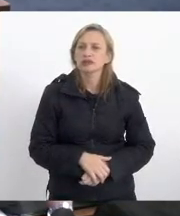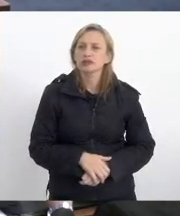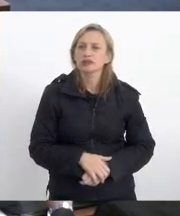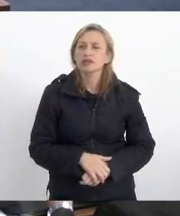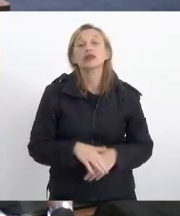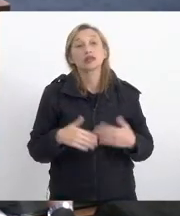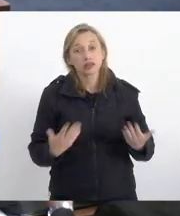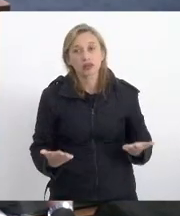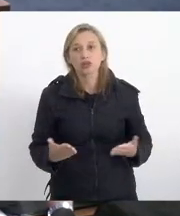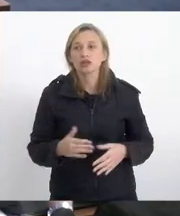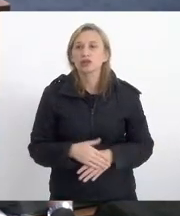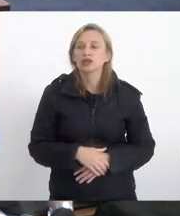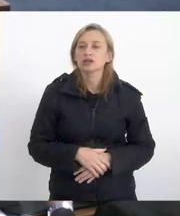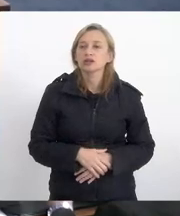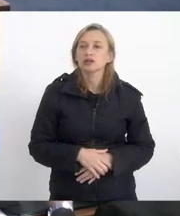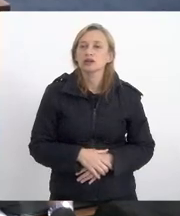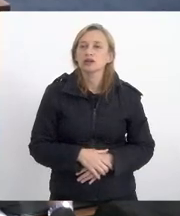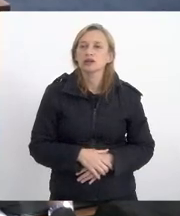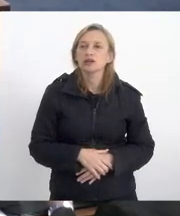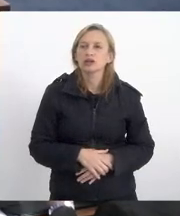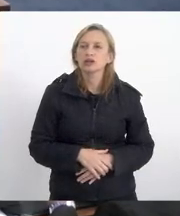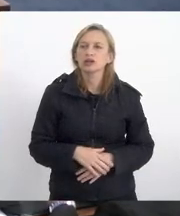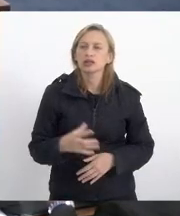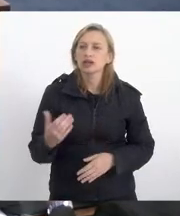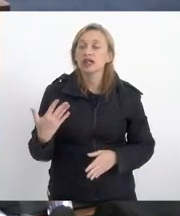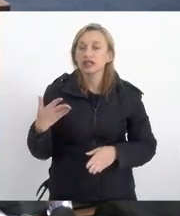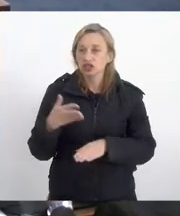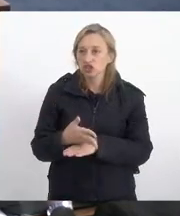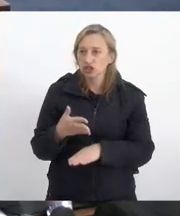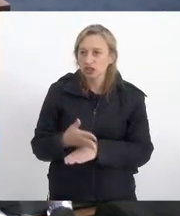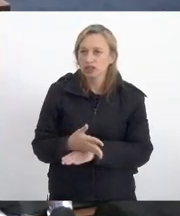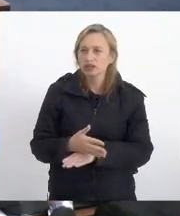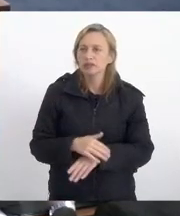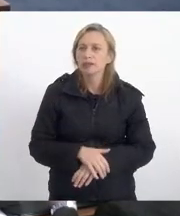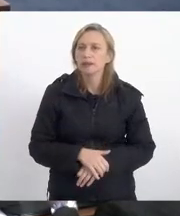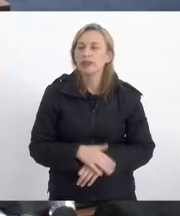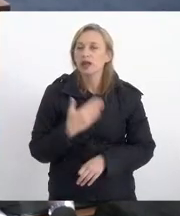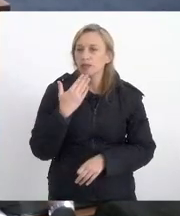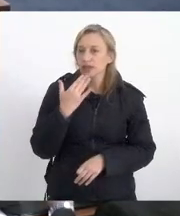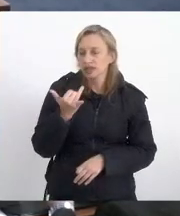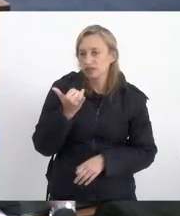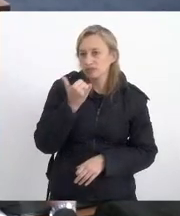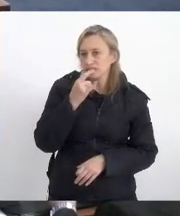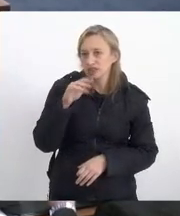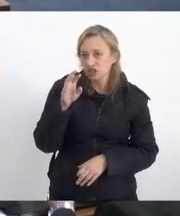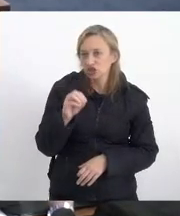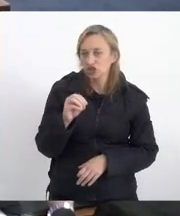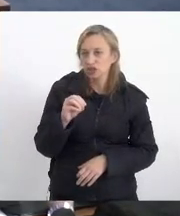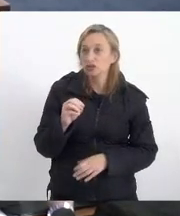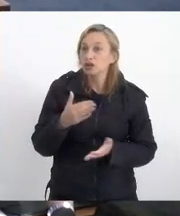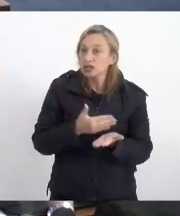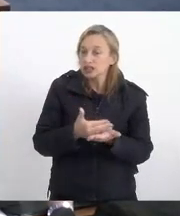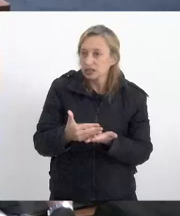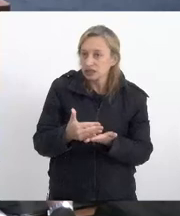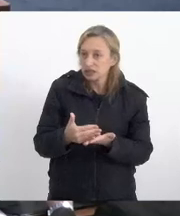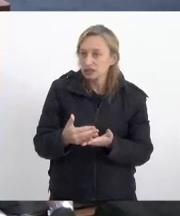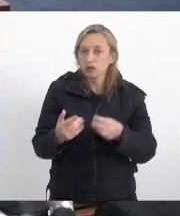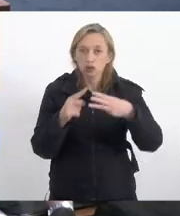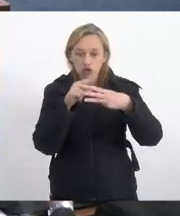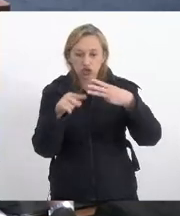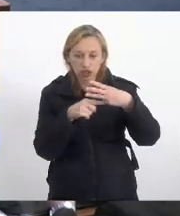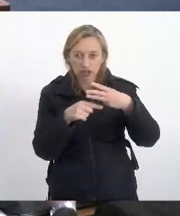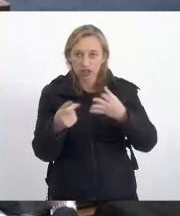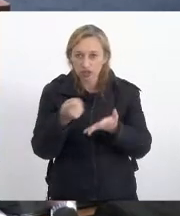Então eu vou atender aqui, ela está chegando, então eu vou... Perdão, sargento. Então, agora eu vou iniciar os três